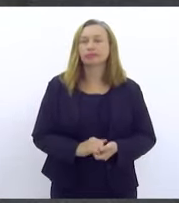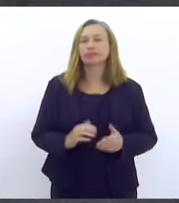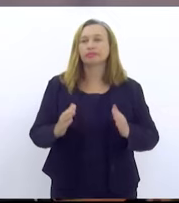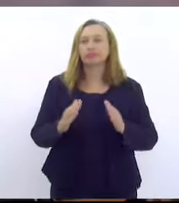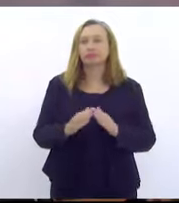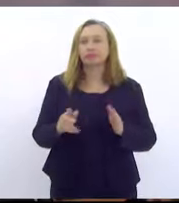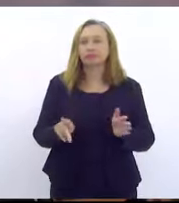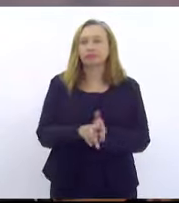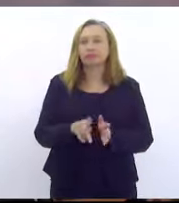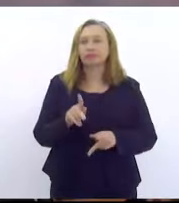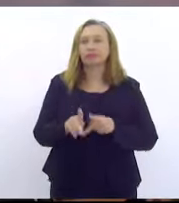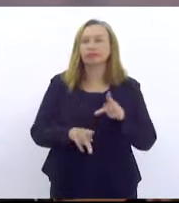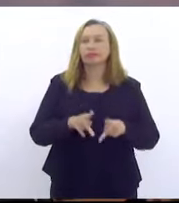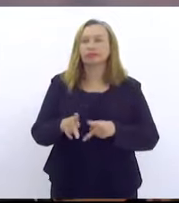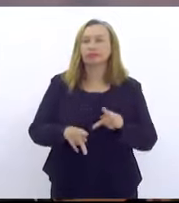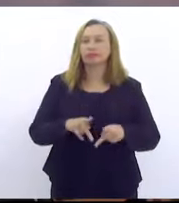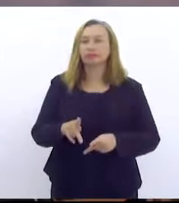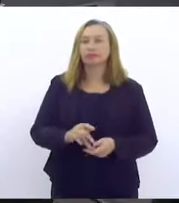do Povo.